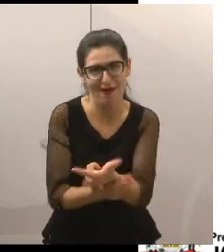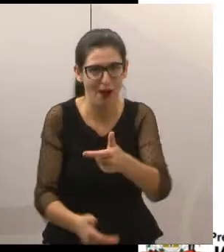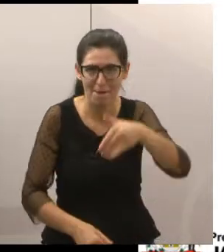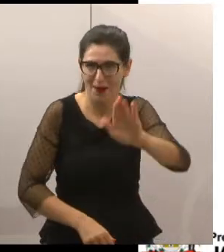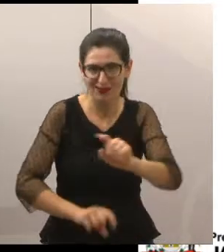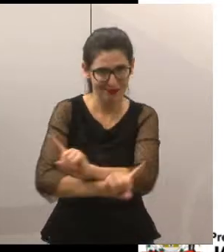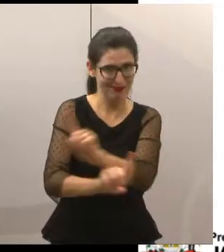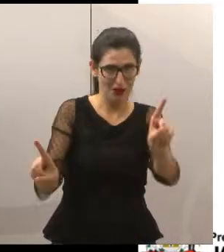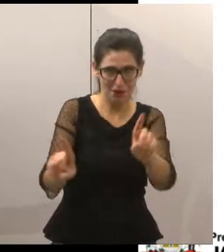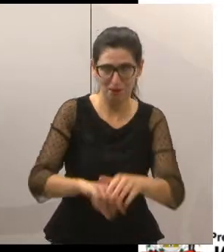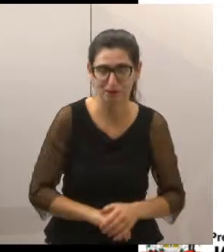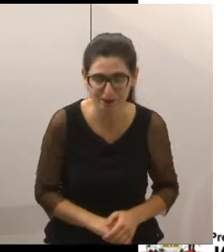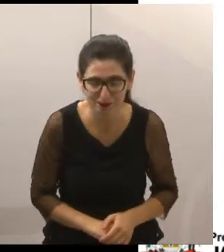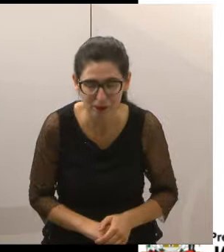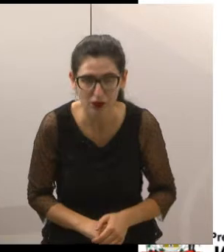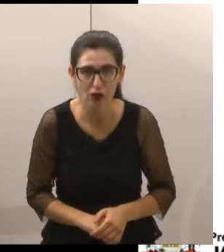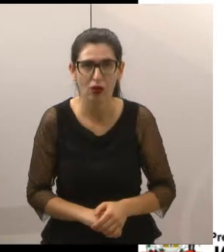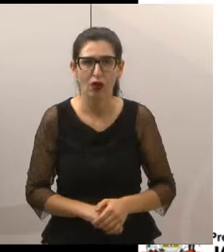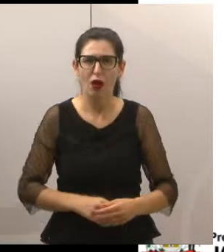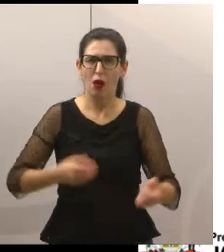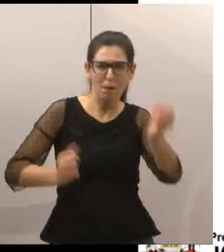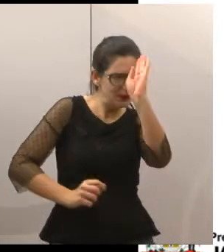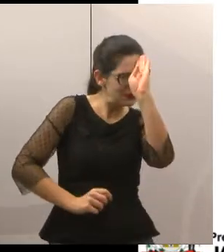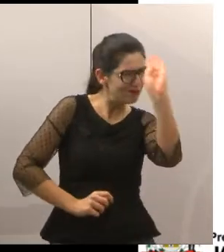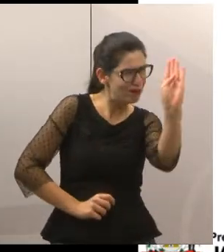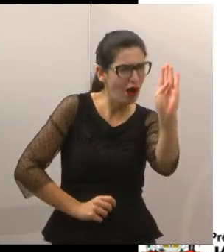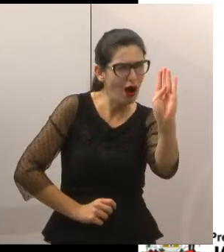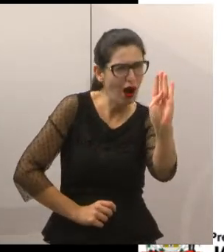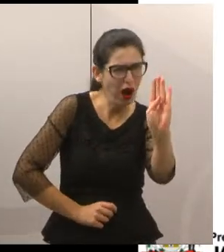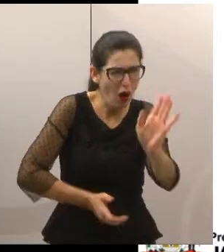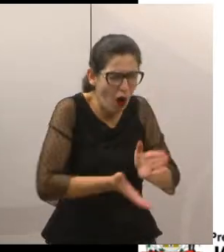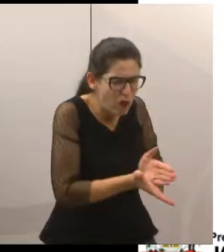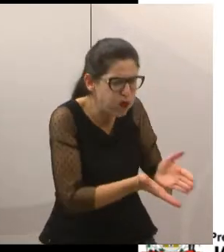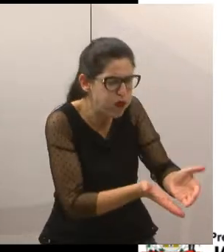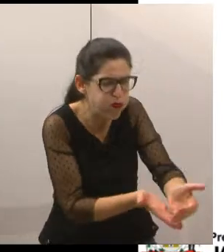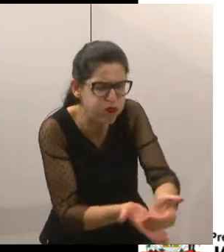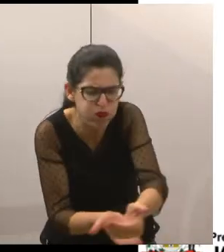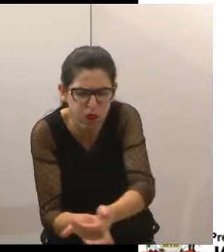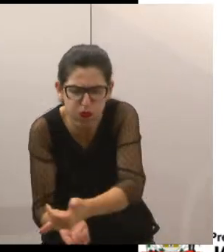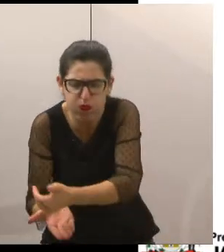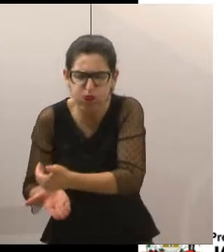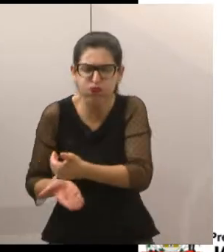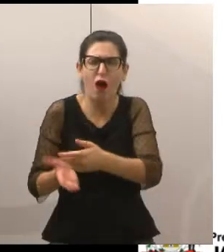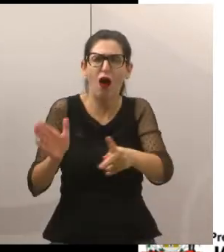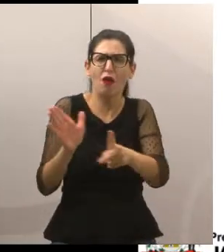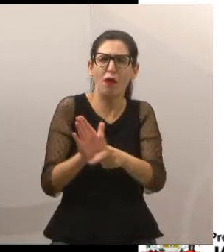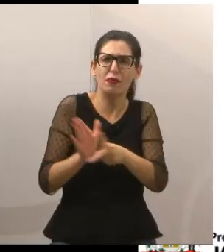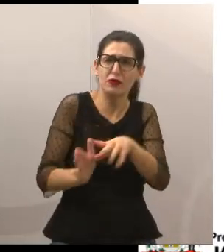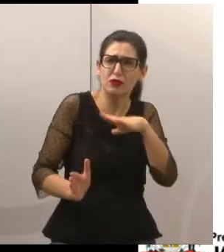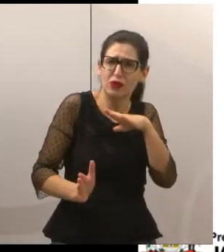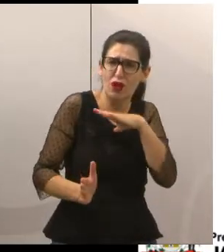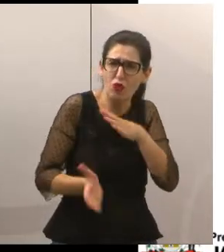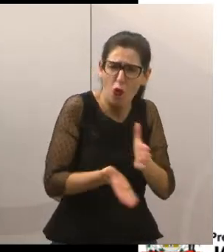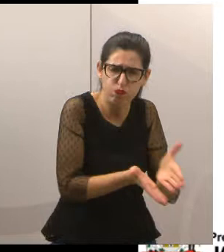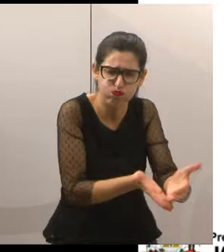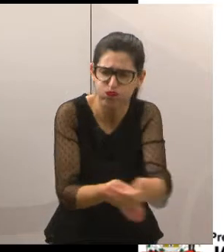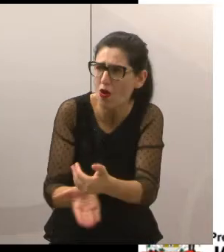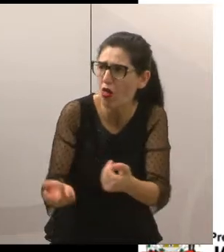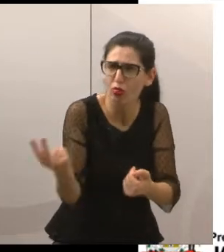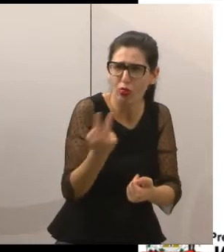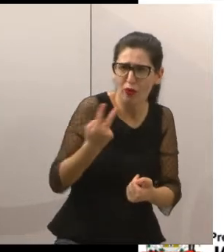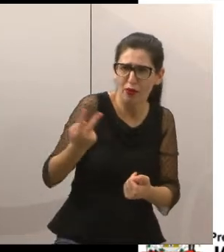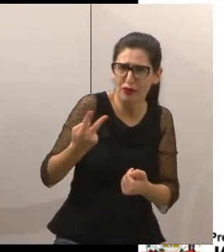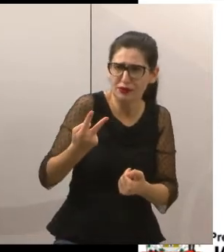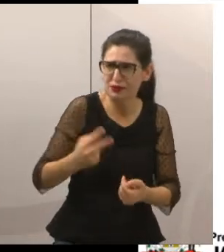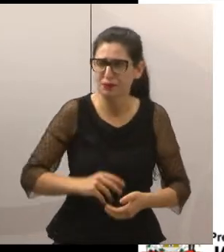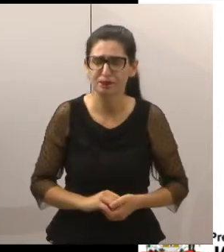as 2 principais receitas no que diz respeito à arrecadação municipal, e as transferências constitucionais,